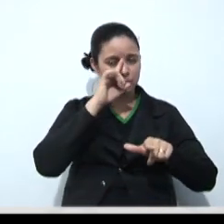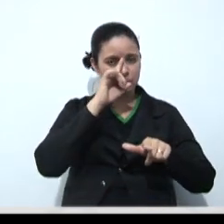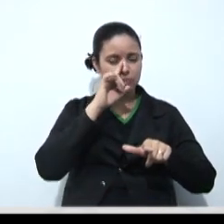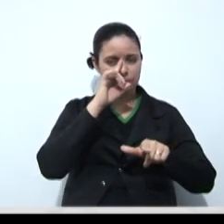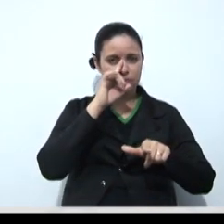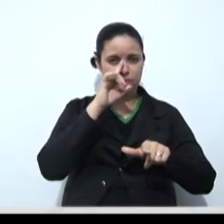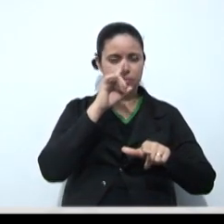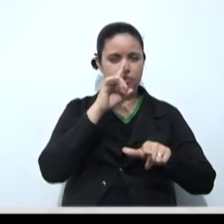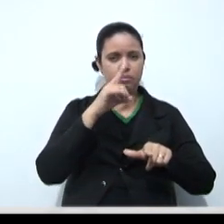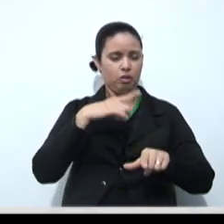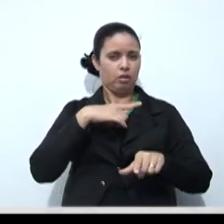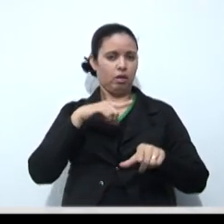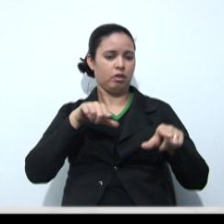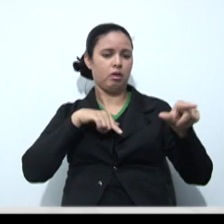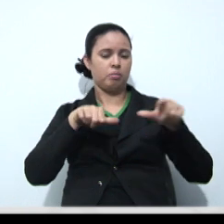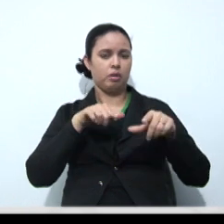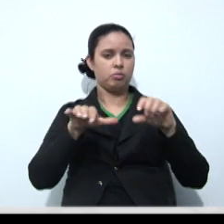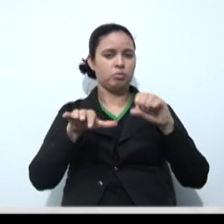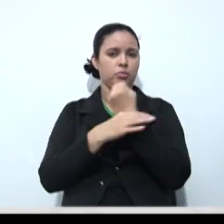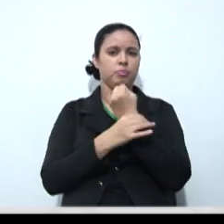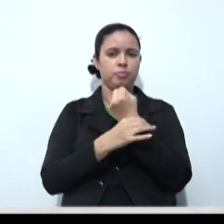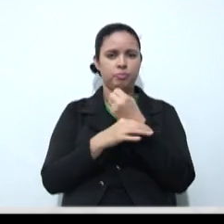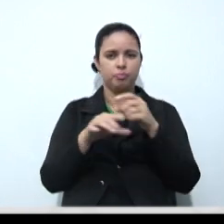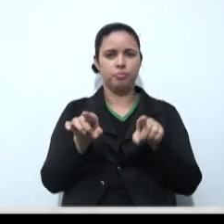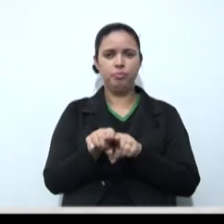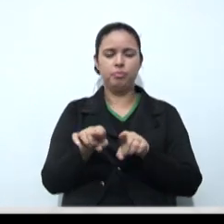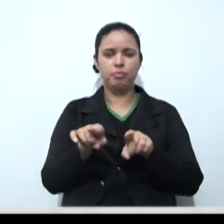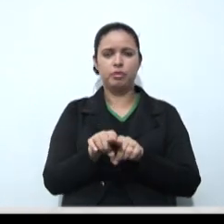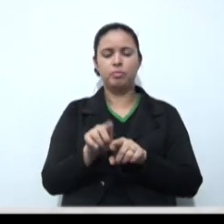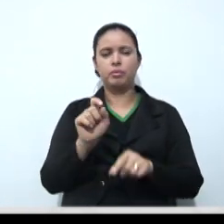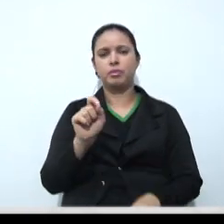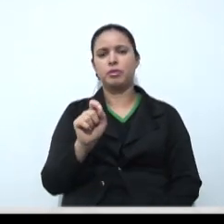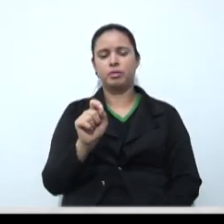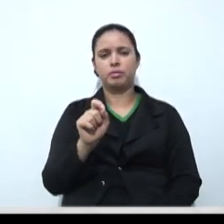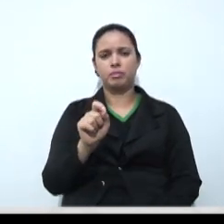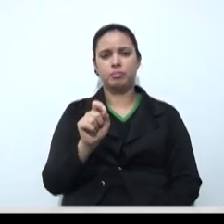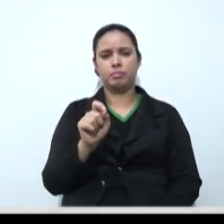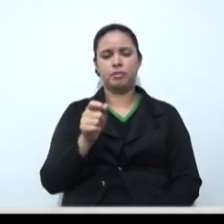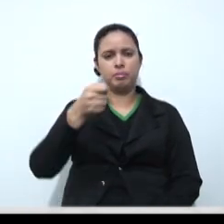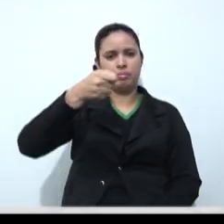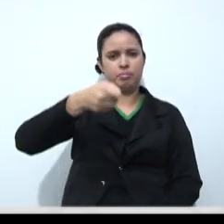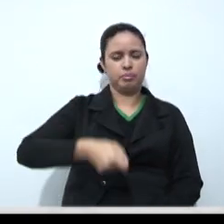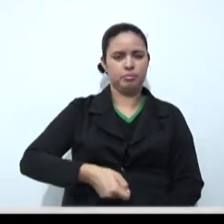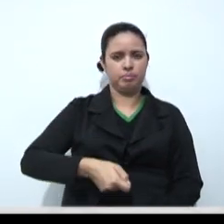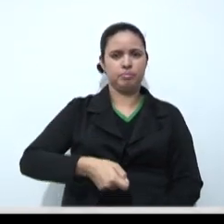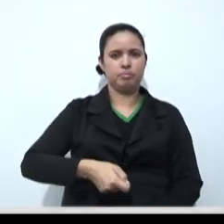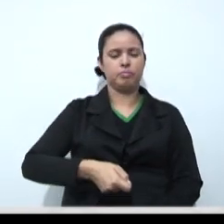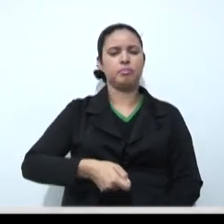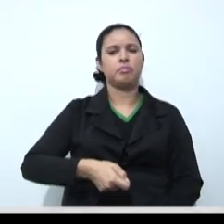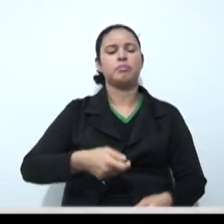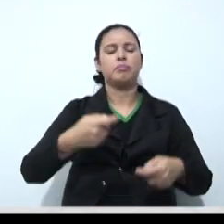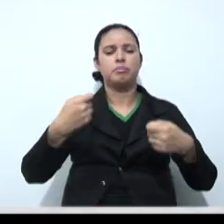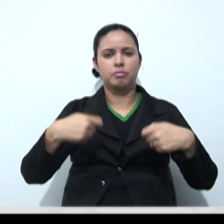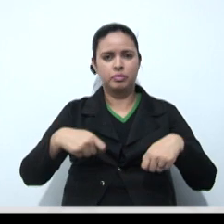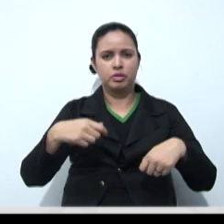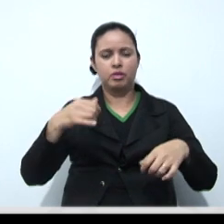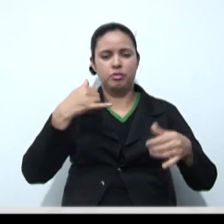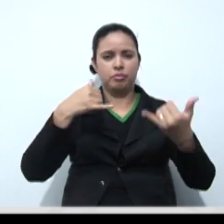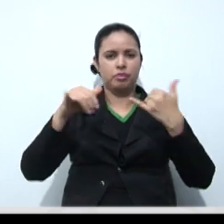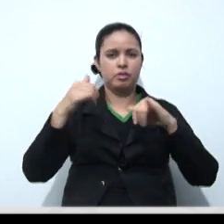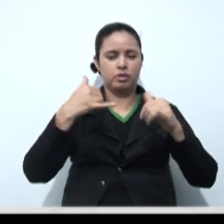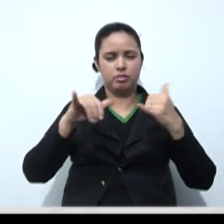os colaboradores. Ela também serve para executar medidas necessárias para que as suas ações de prevenção